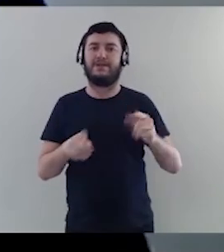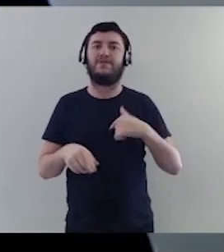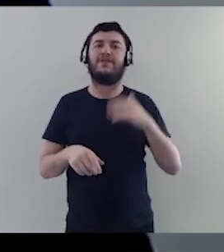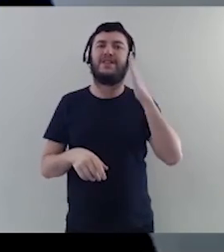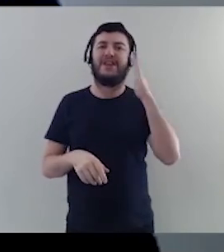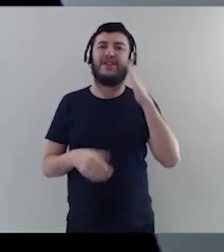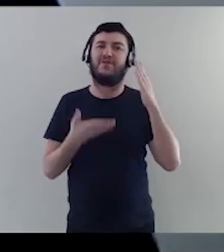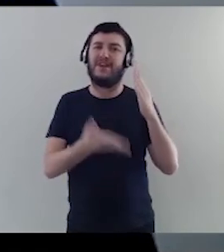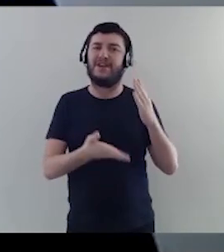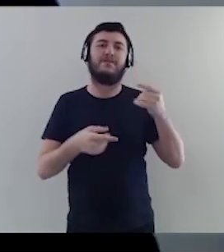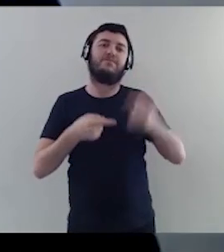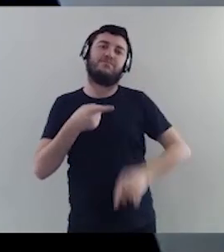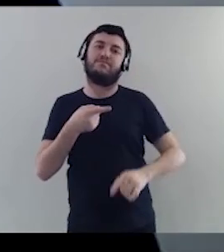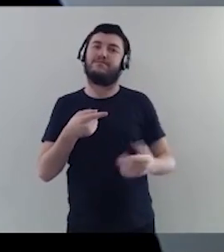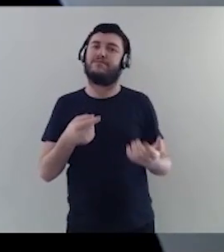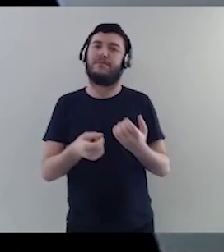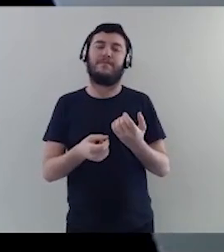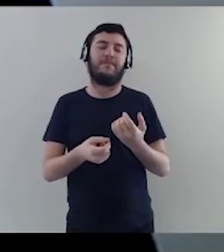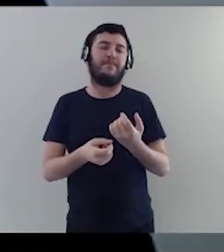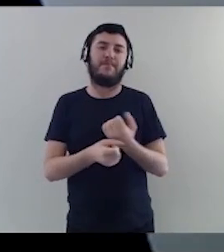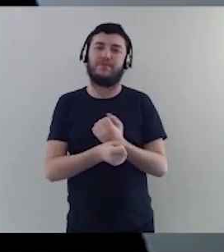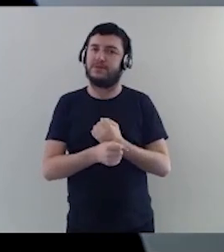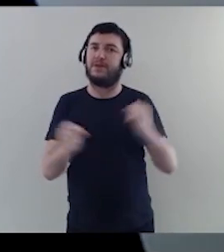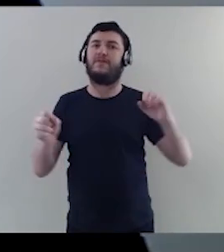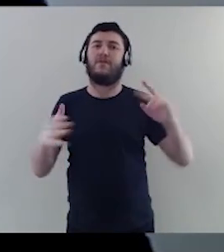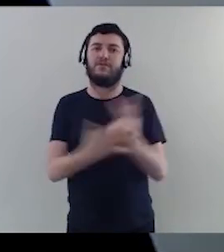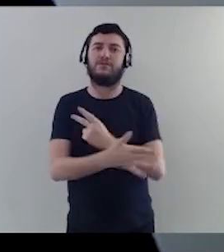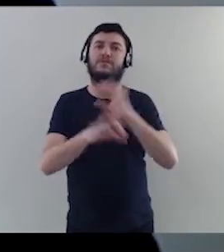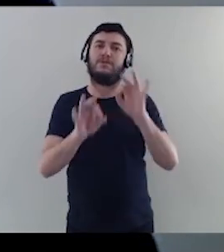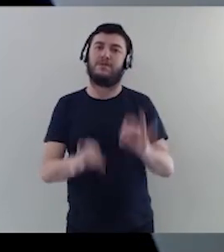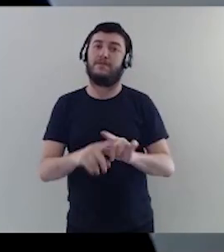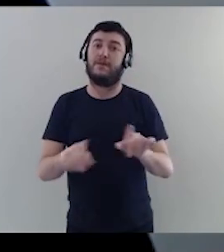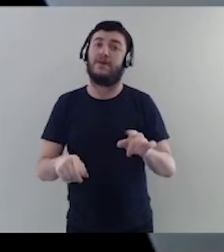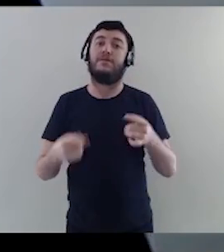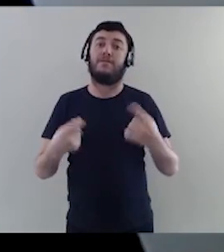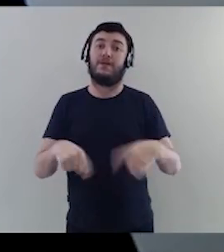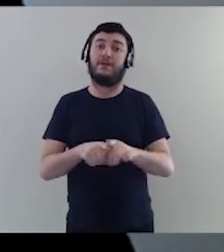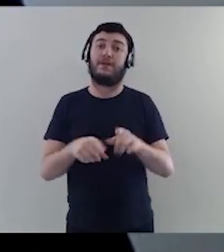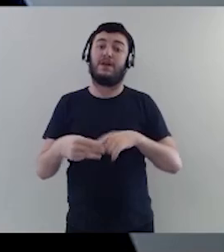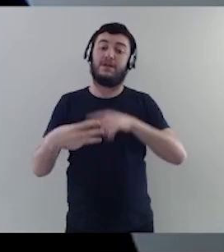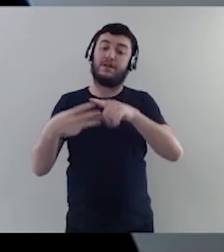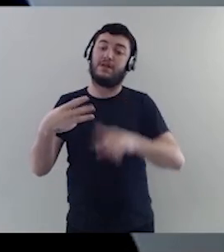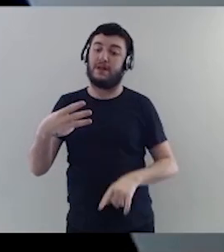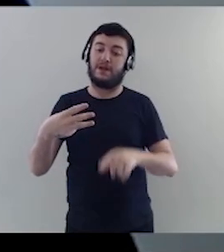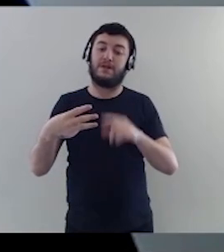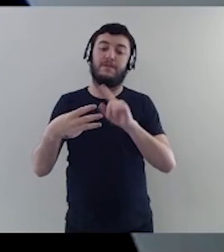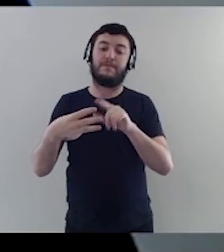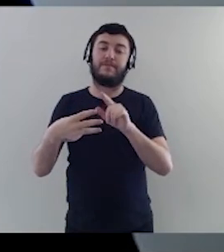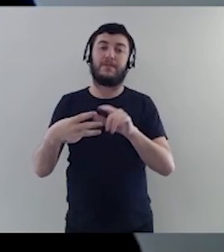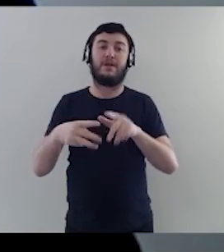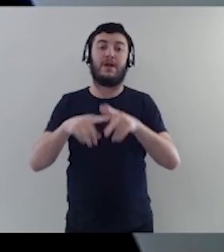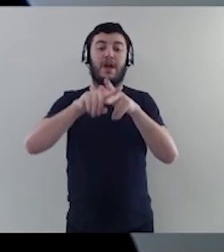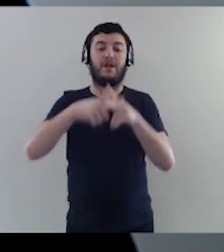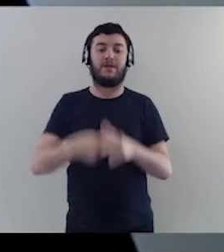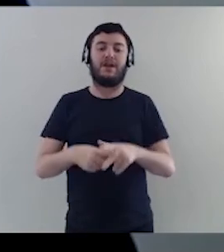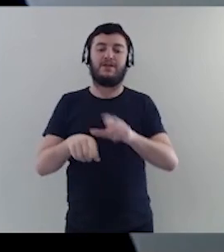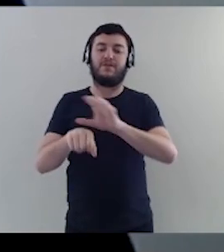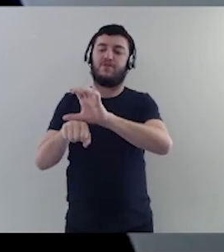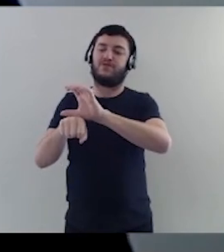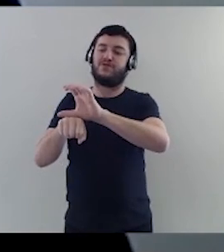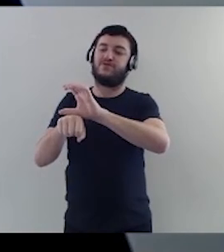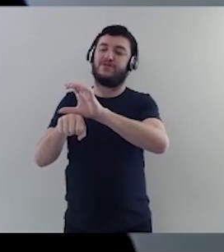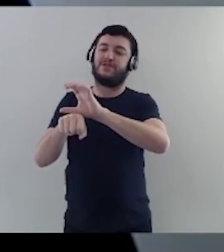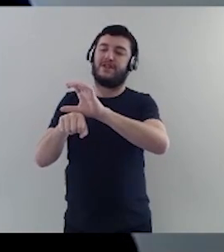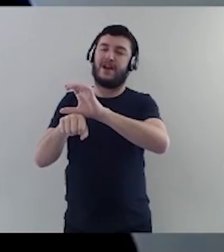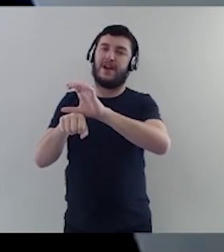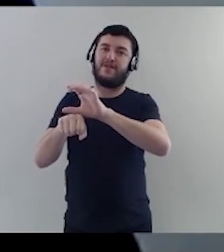que dessas duas situações fossem possíveis, era necessário que houvesse 3 coisas. Que houvesse uma alteração constitucional por